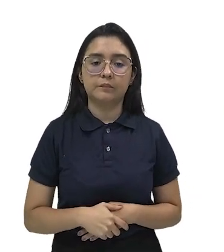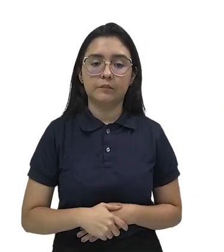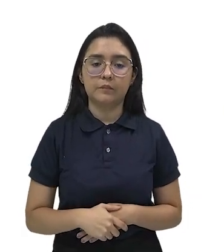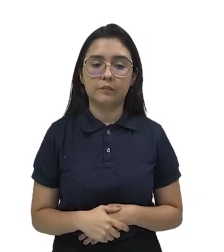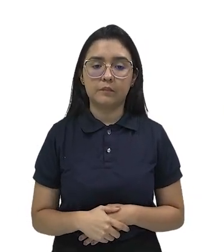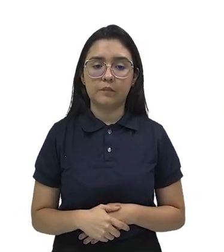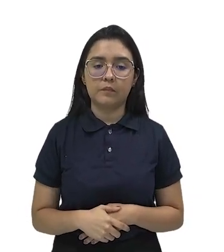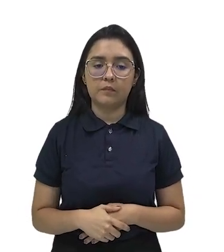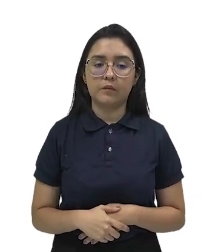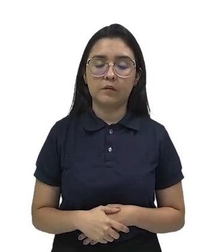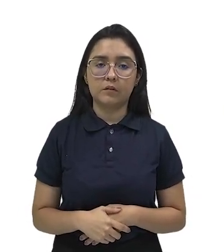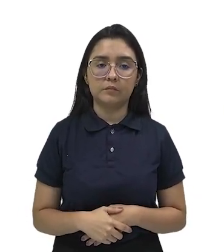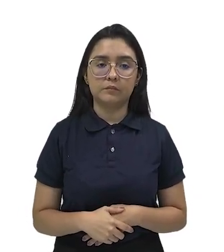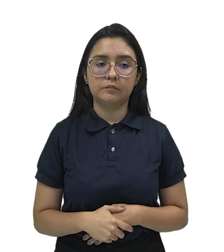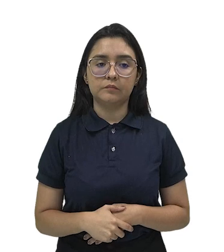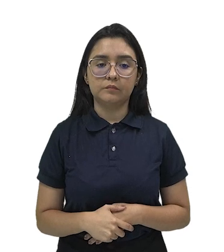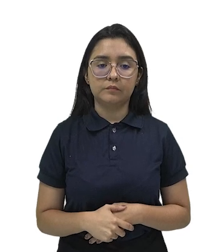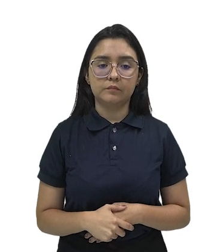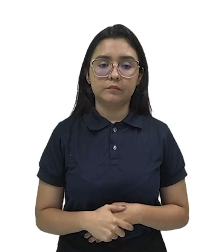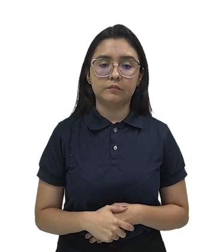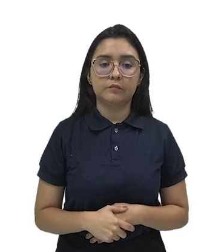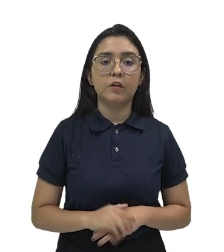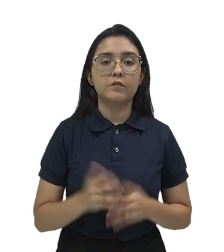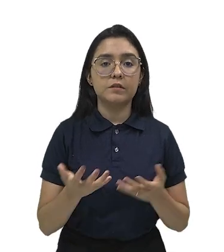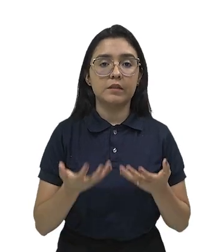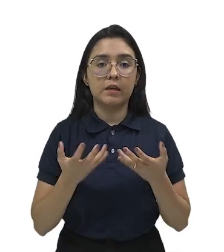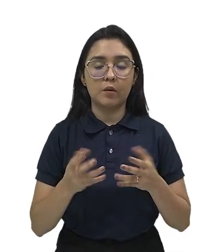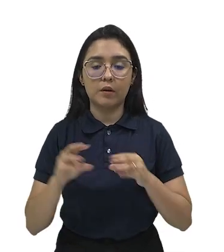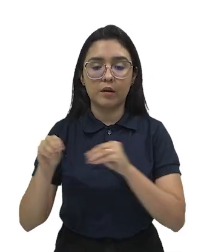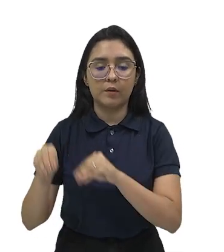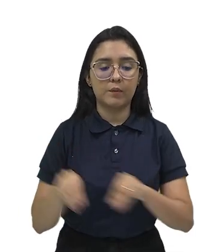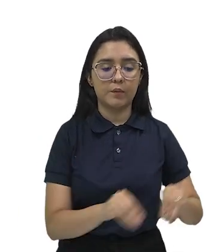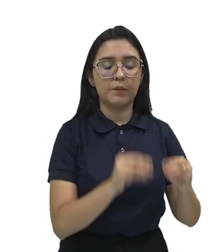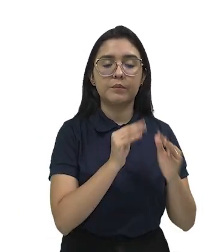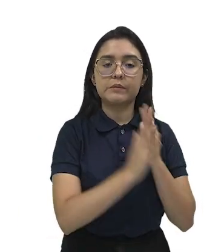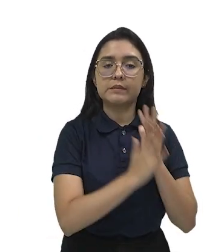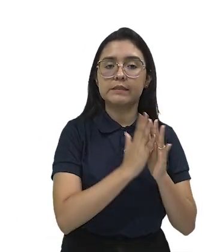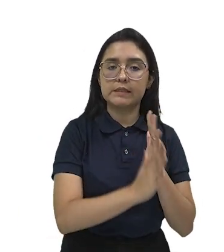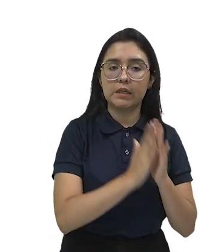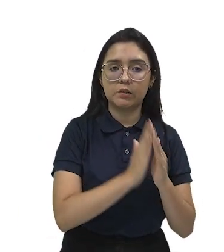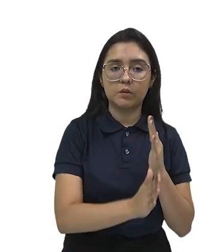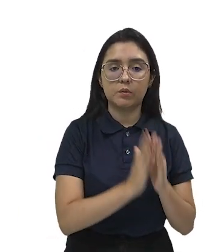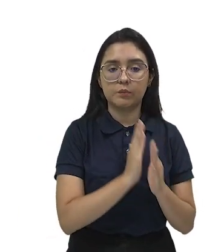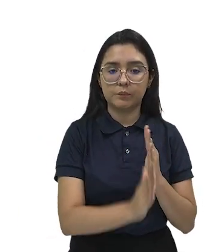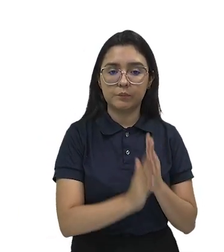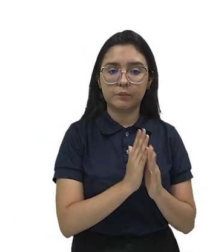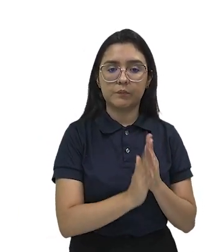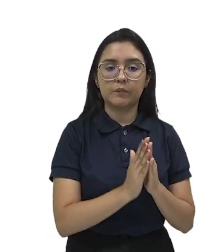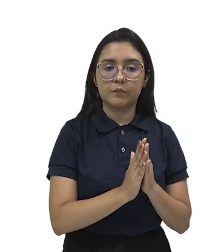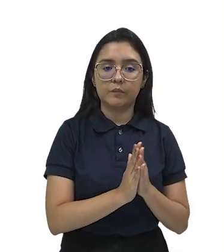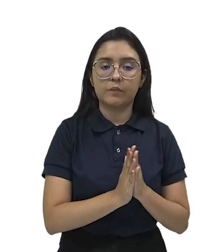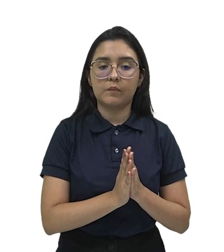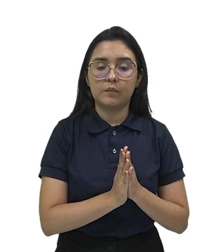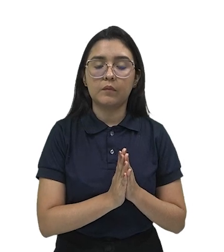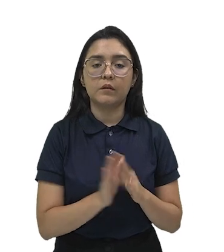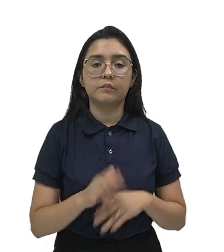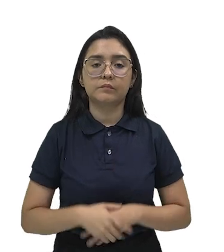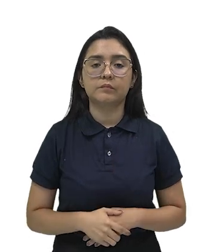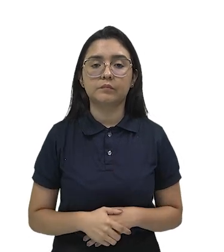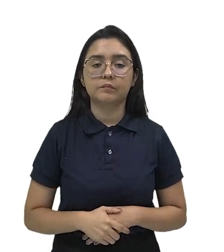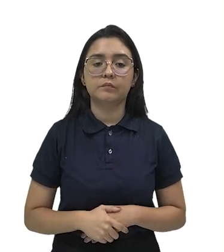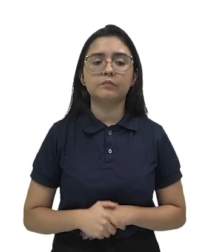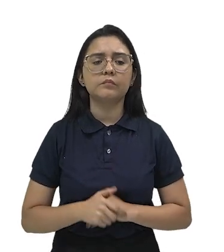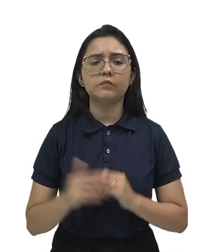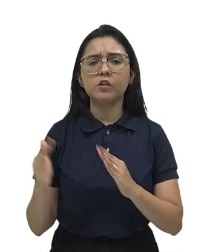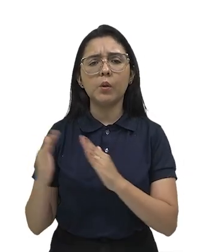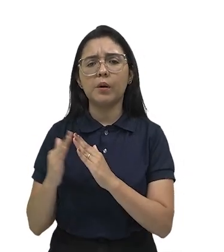Muito bem. O centro, certo? e você dispõe da tua casa, olha,